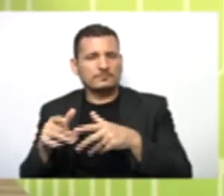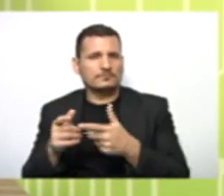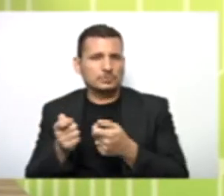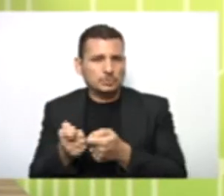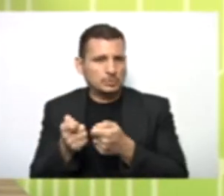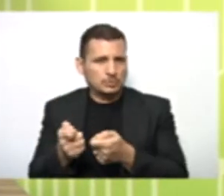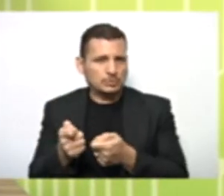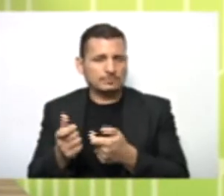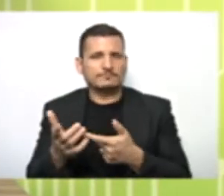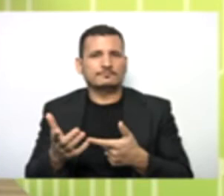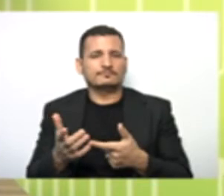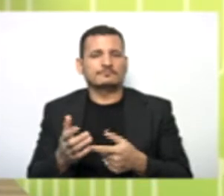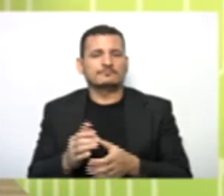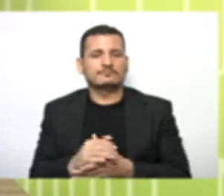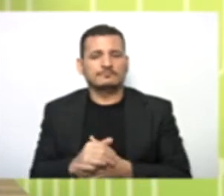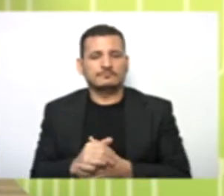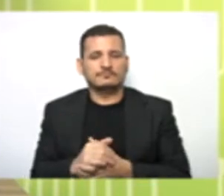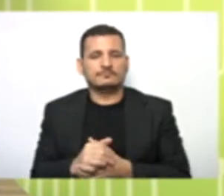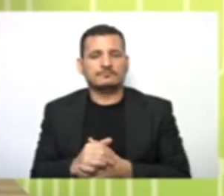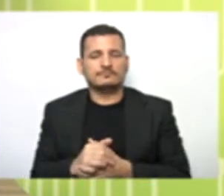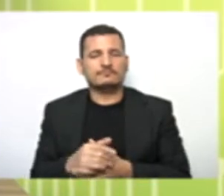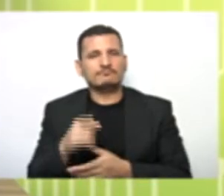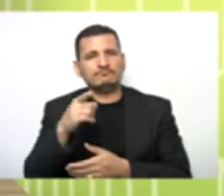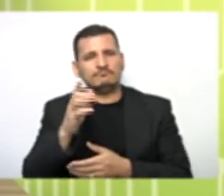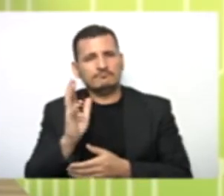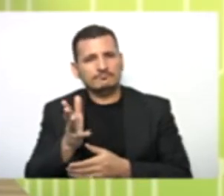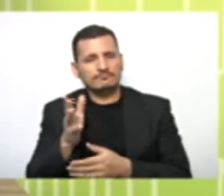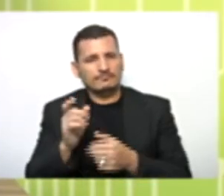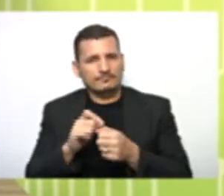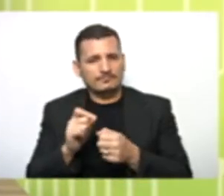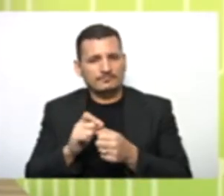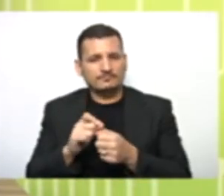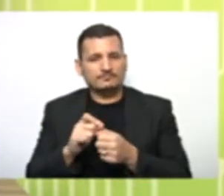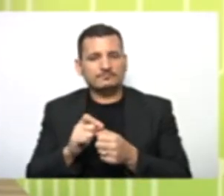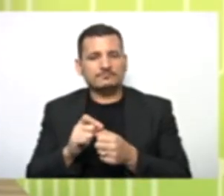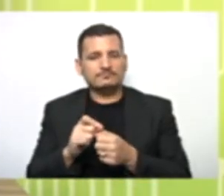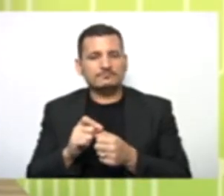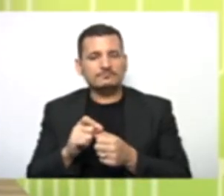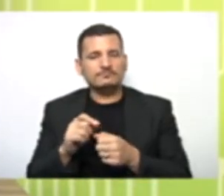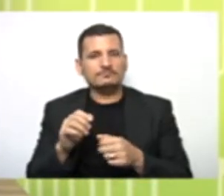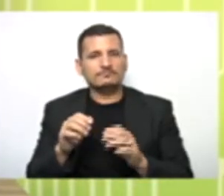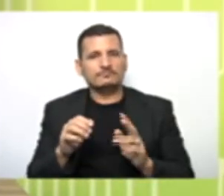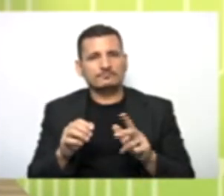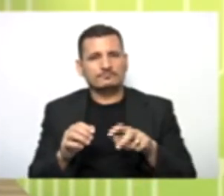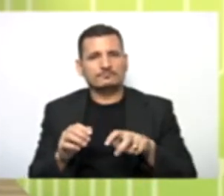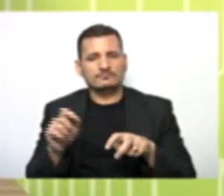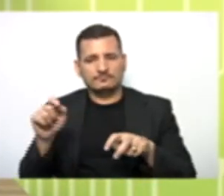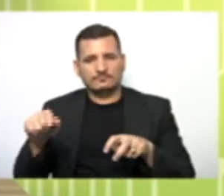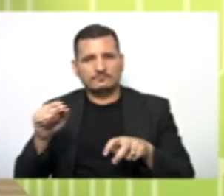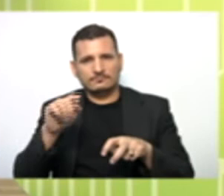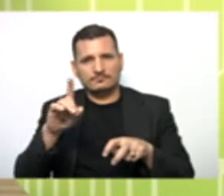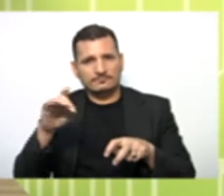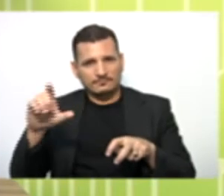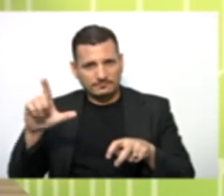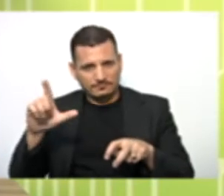vamos dizer assim. Vocês já fizeram no computador aquele Ctrl Alt Del, né,